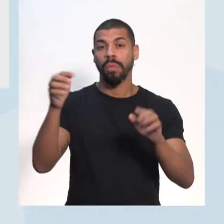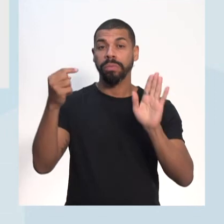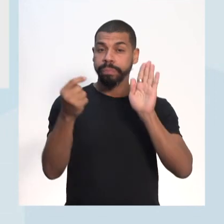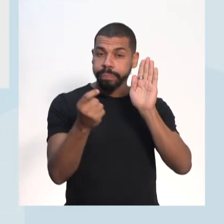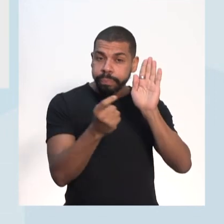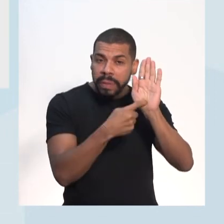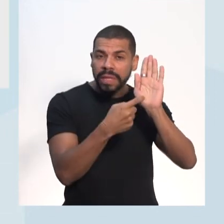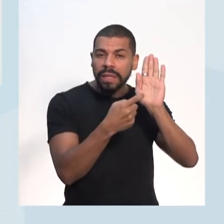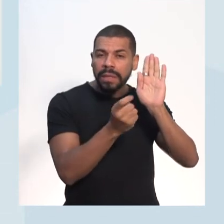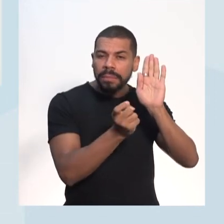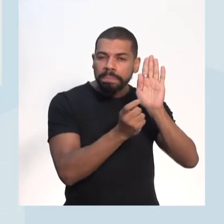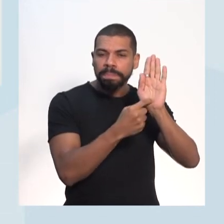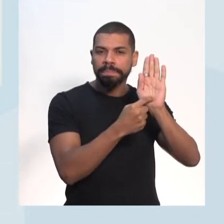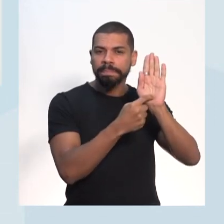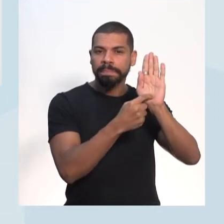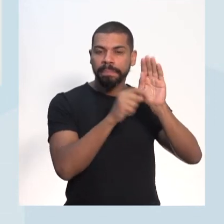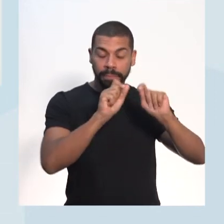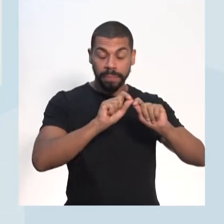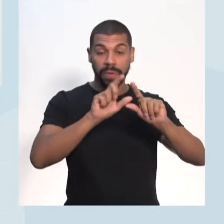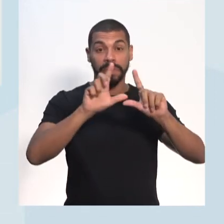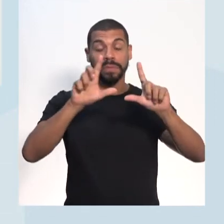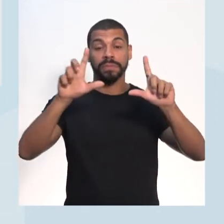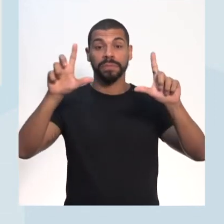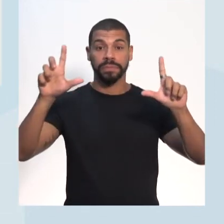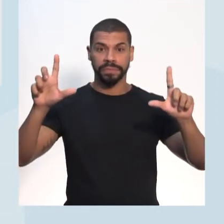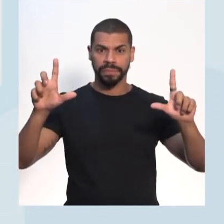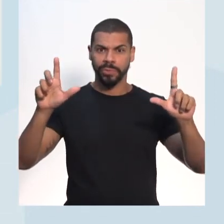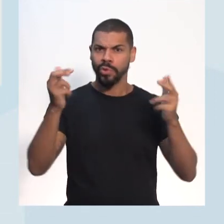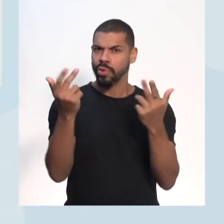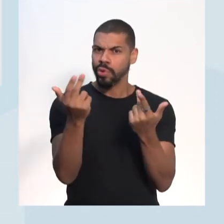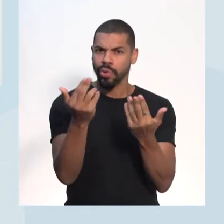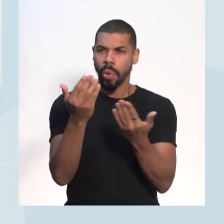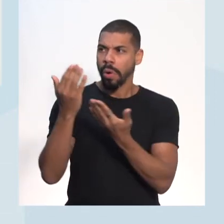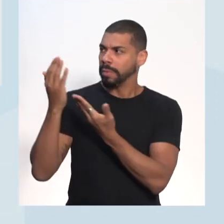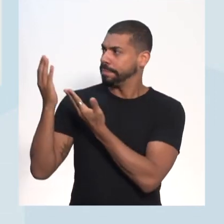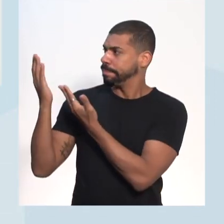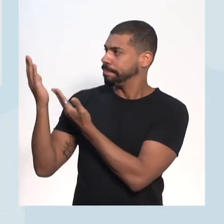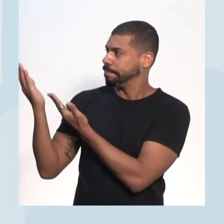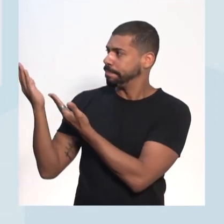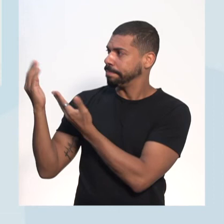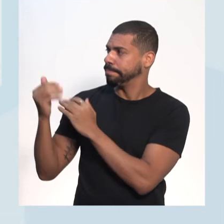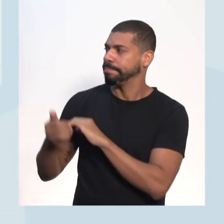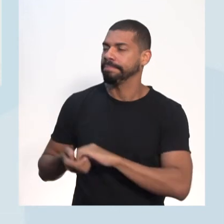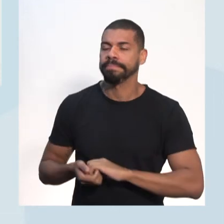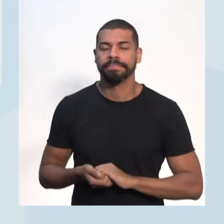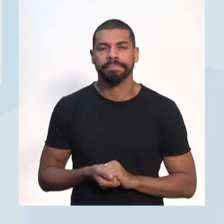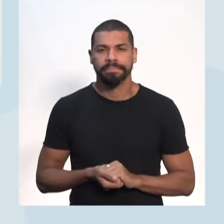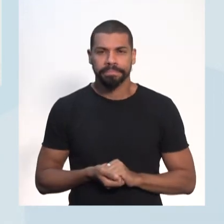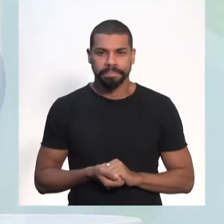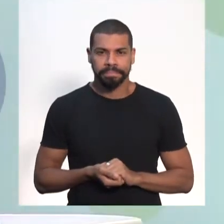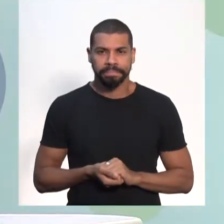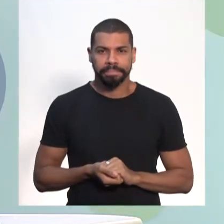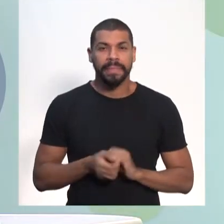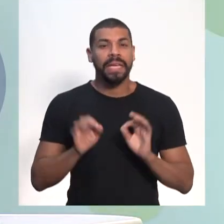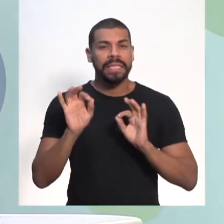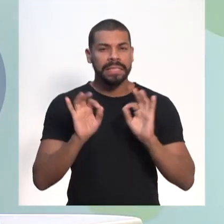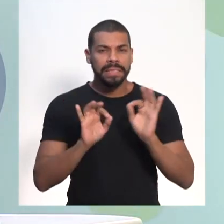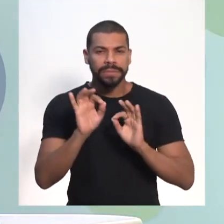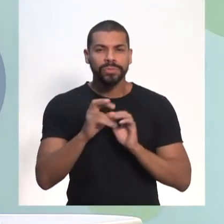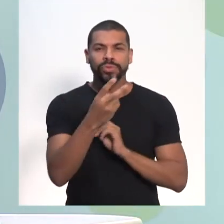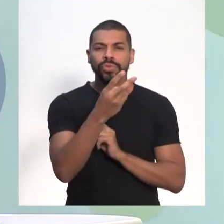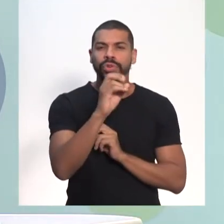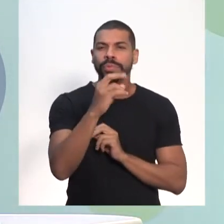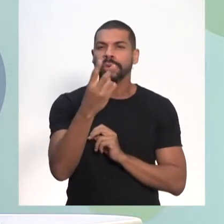no Gestão Educacional, ele vai abrir exatamente para Replanejamento 2020. E lá